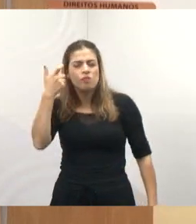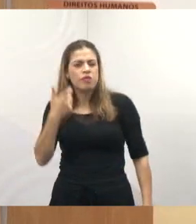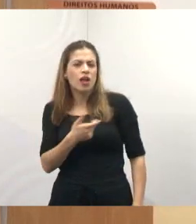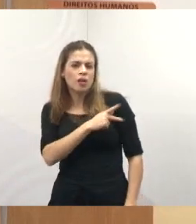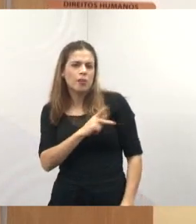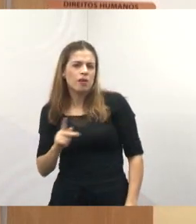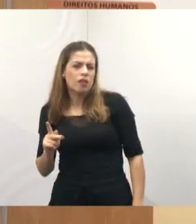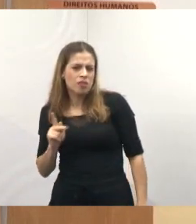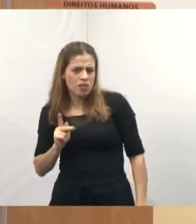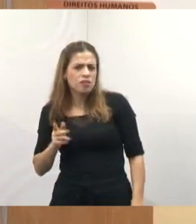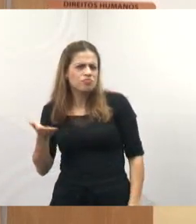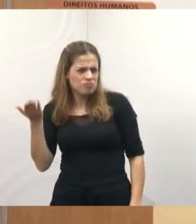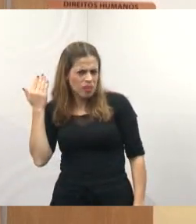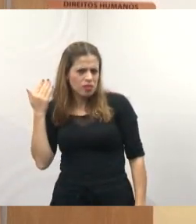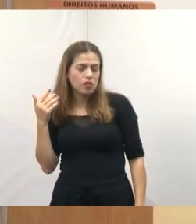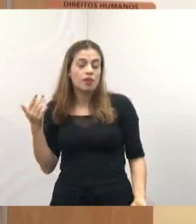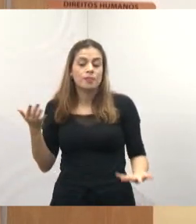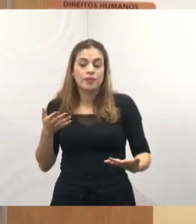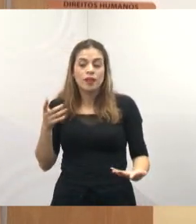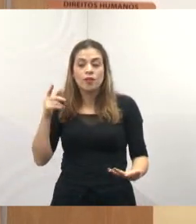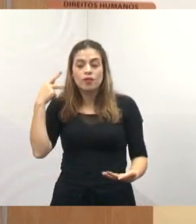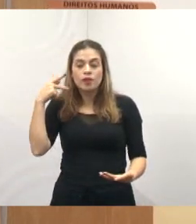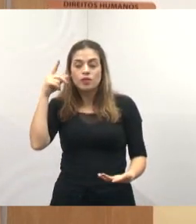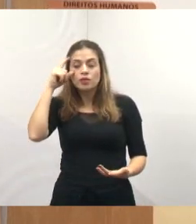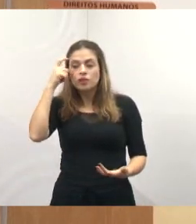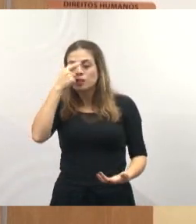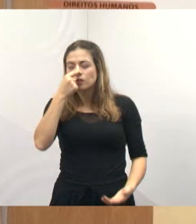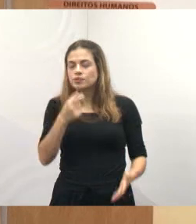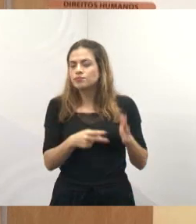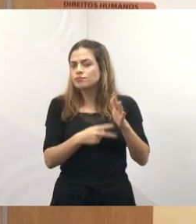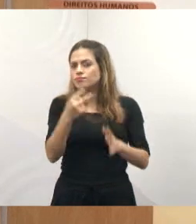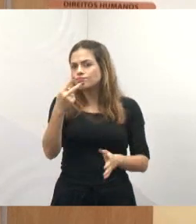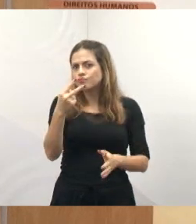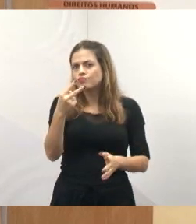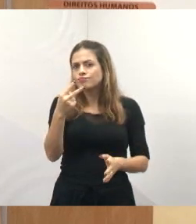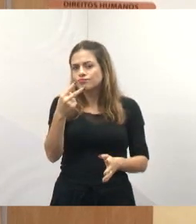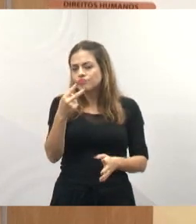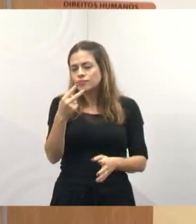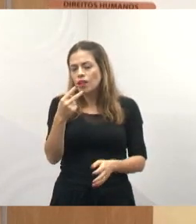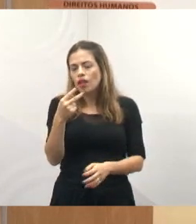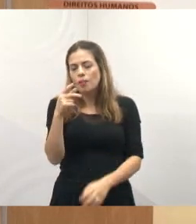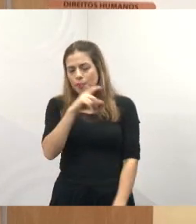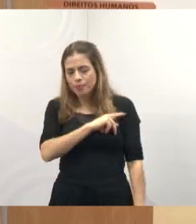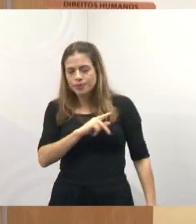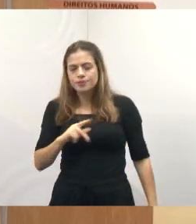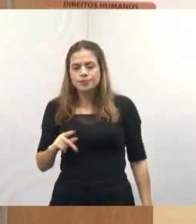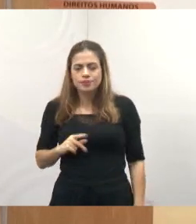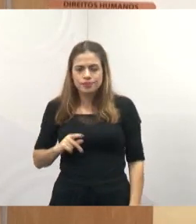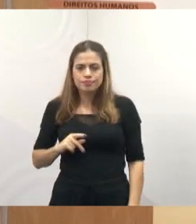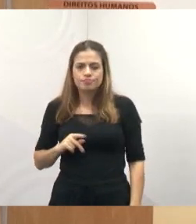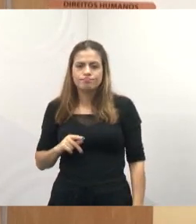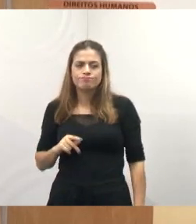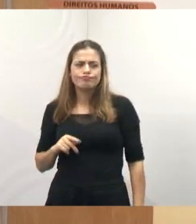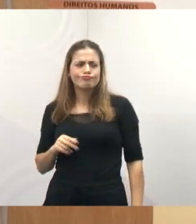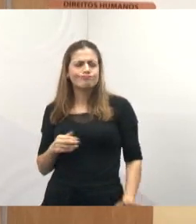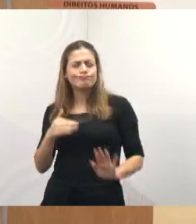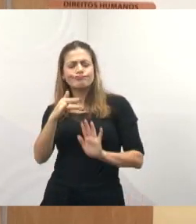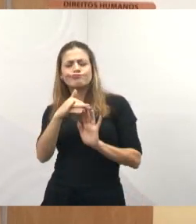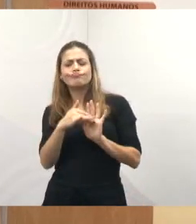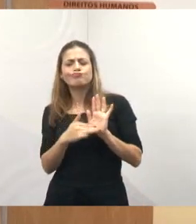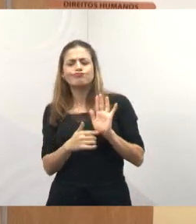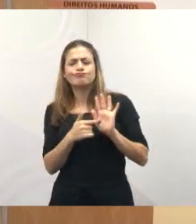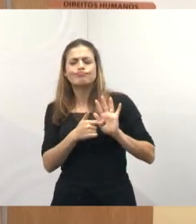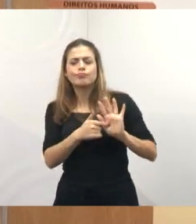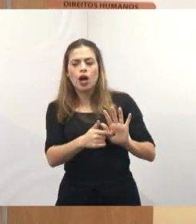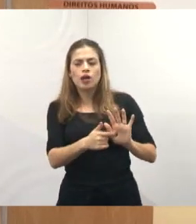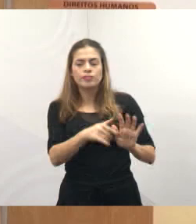casa, vereador Abner pela 2ª vez presidente, né, os apontamentos que é feito hoje, infelizmente, muitas vezes o Tribunal de Contas, muitas vezes